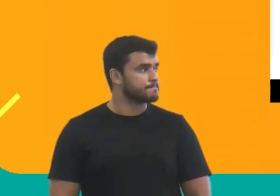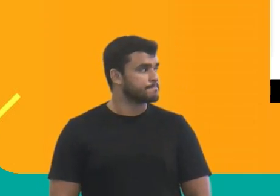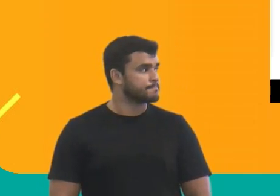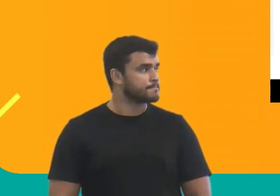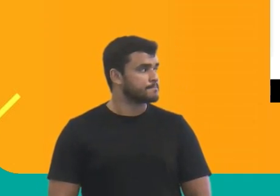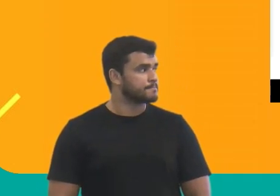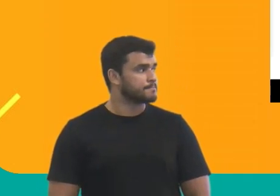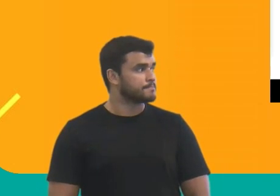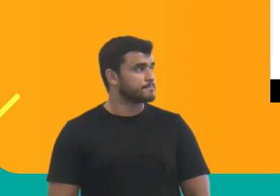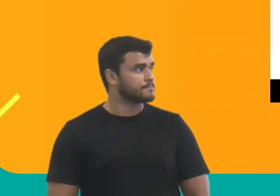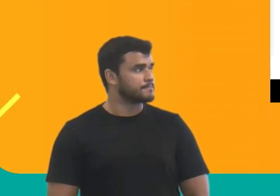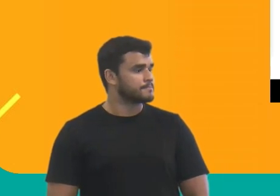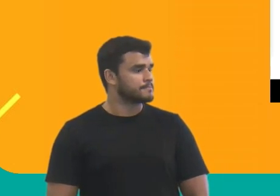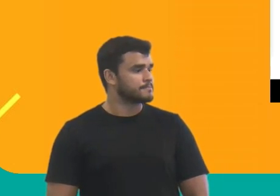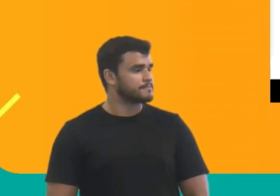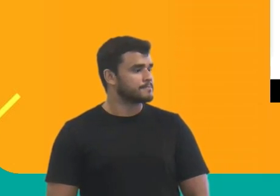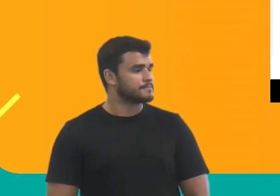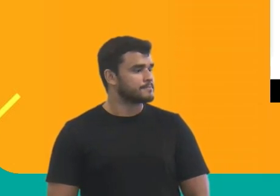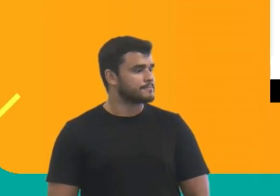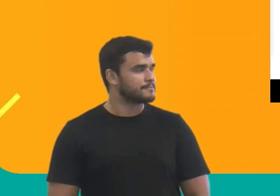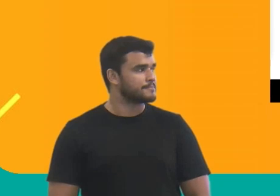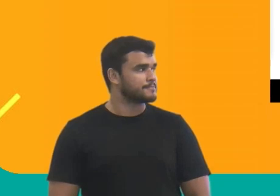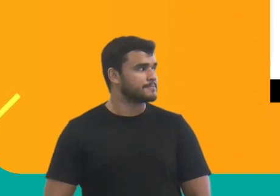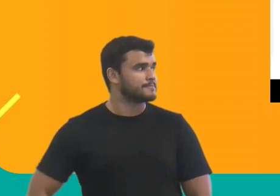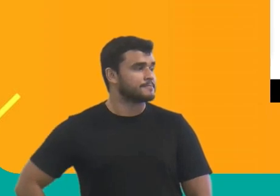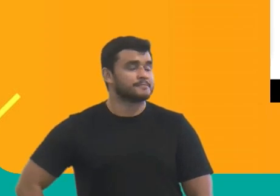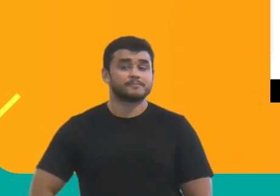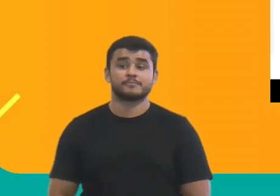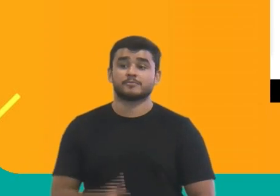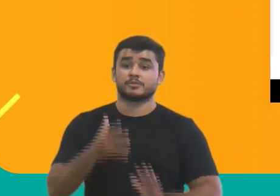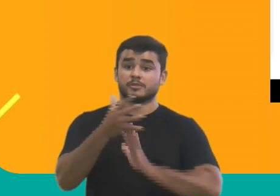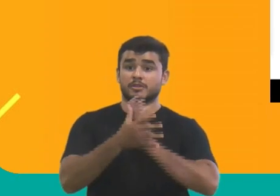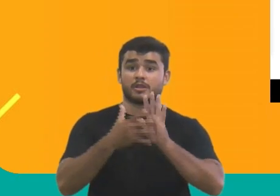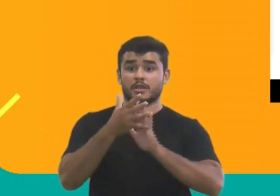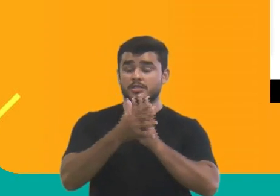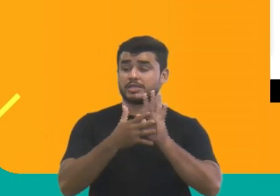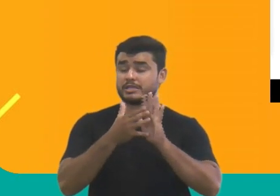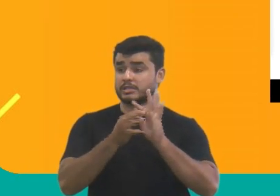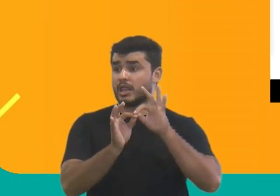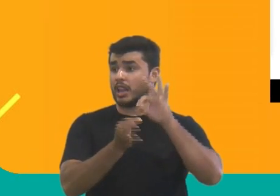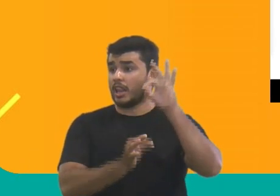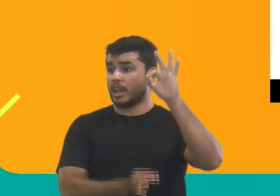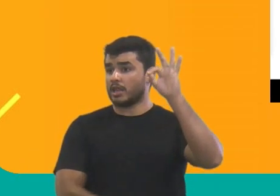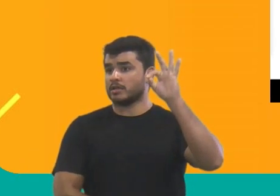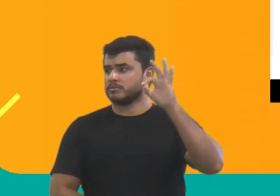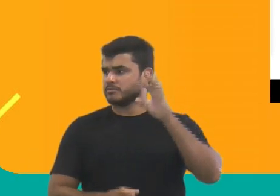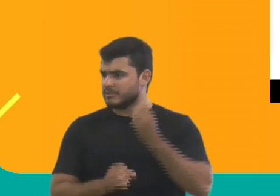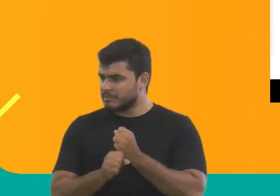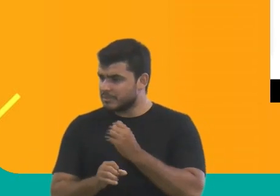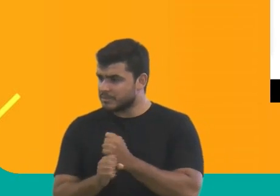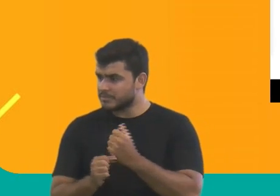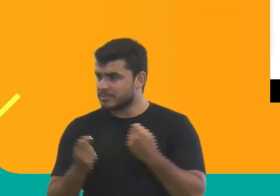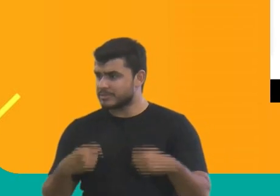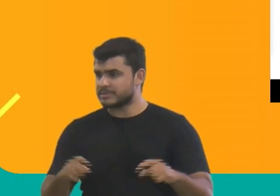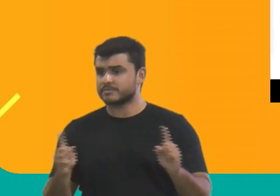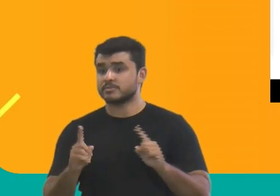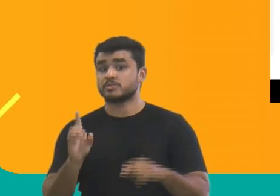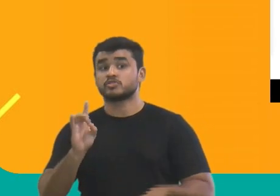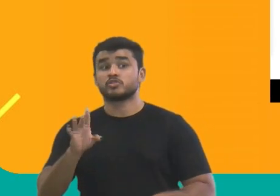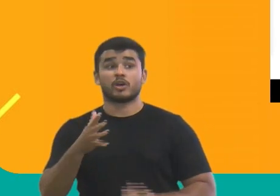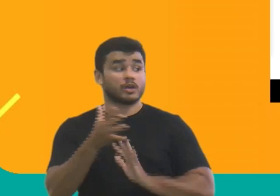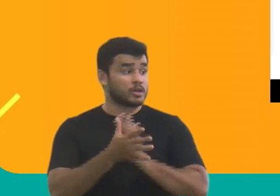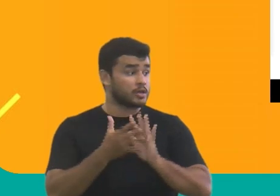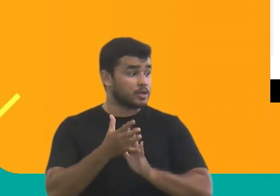Dois cliques, desculpa, porque o texto era enorme mesmo. Não é uma questão de cálculo. É uma questão textual. Então, eu